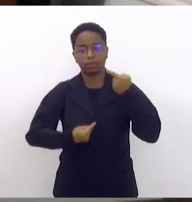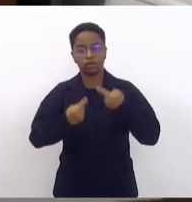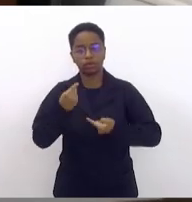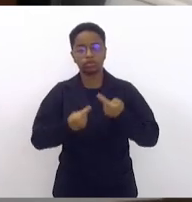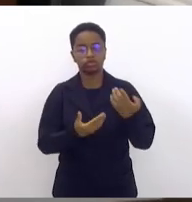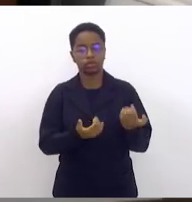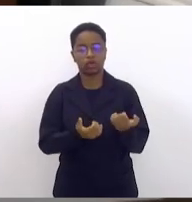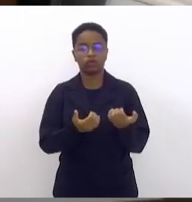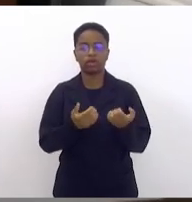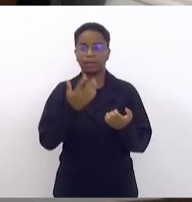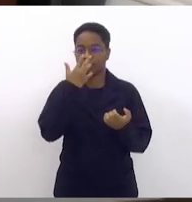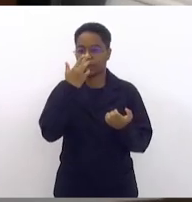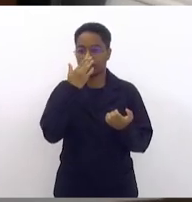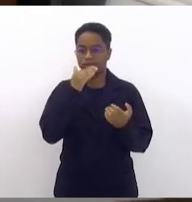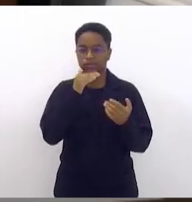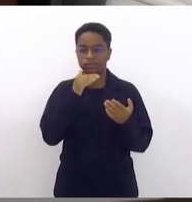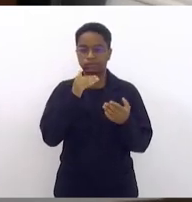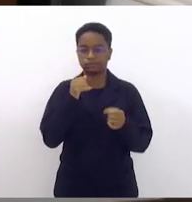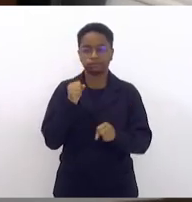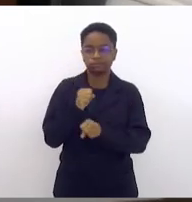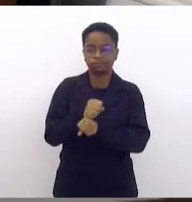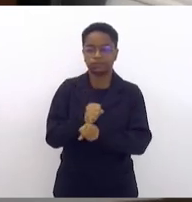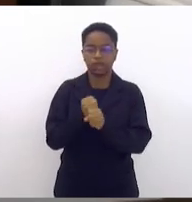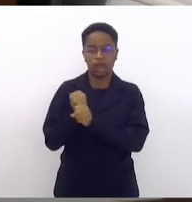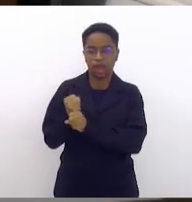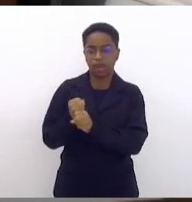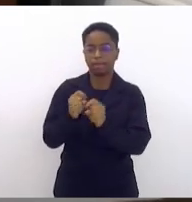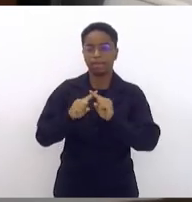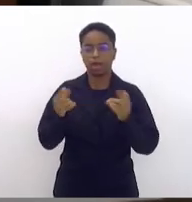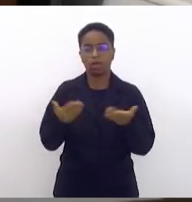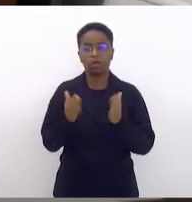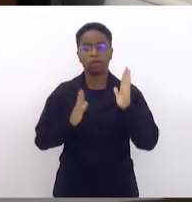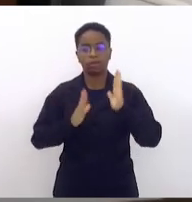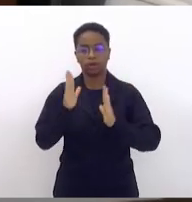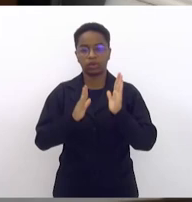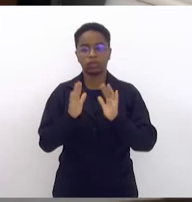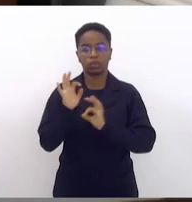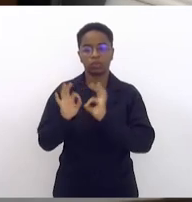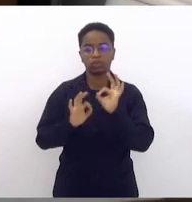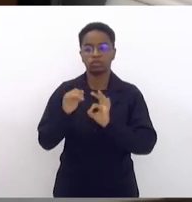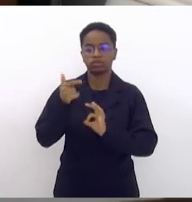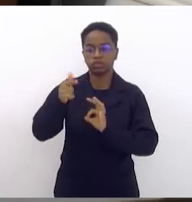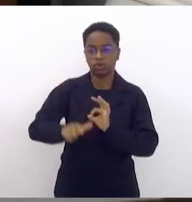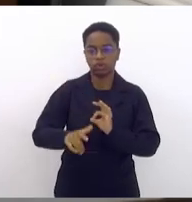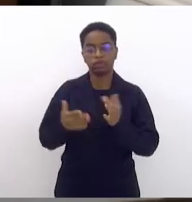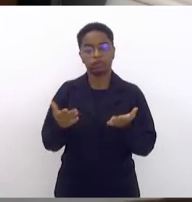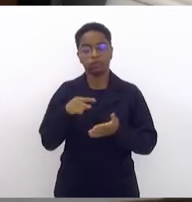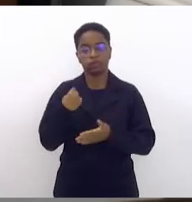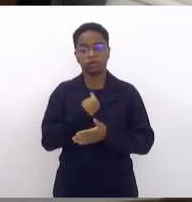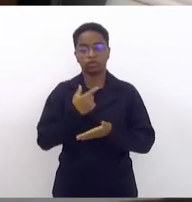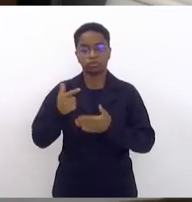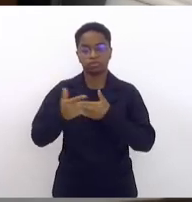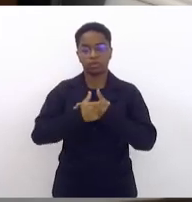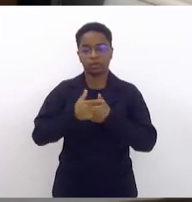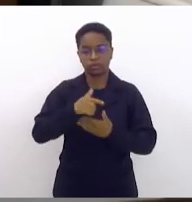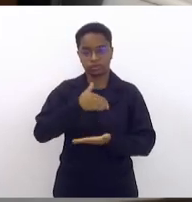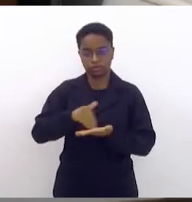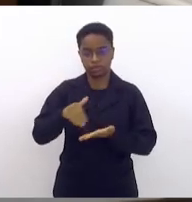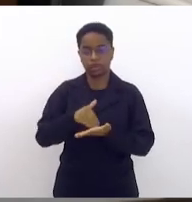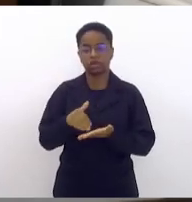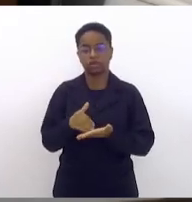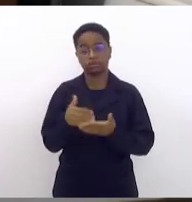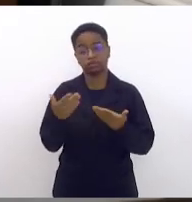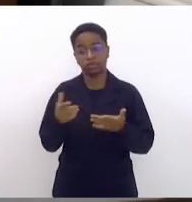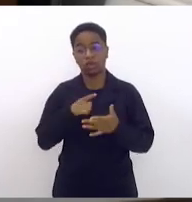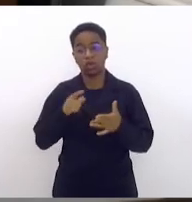desmobilizada nos últimos anos e é um momento de reconstrução e esse é o nosso papel na secretaria que o secretário me cobra todos os dias eu dei